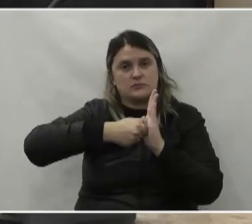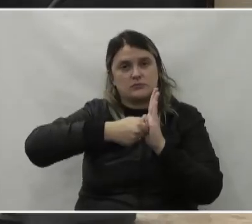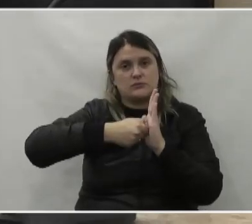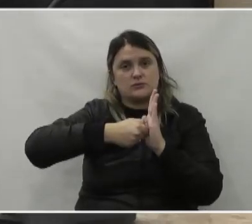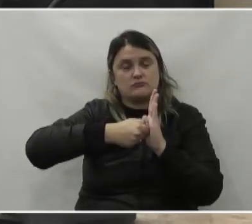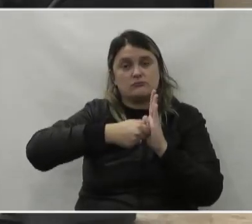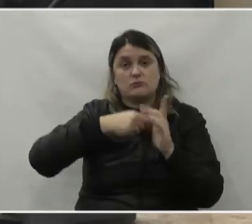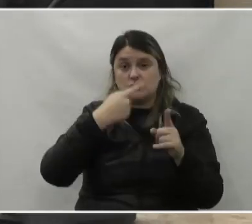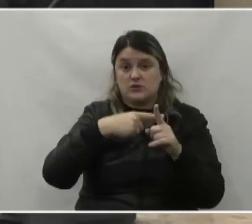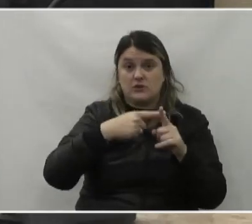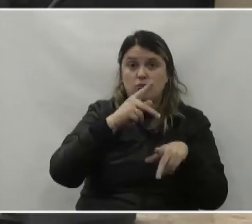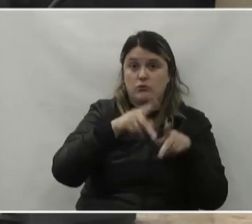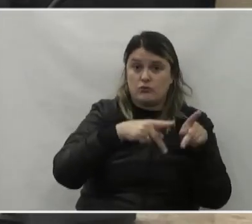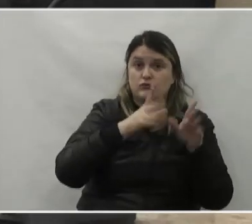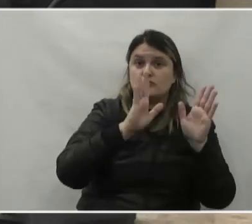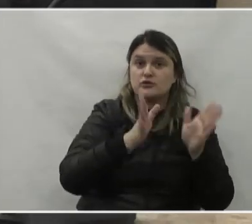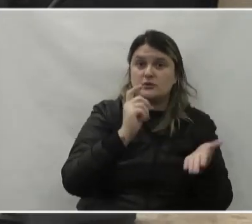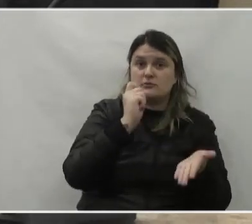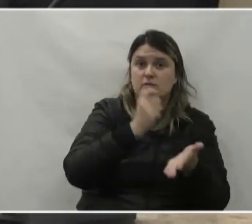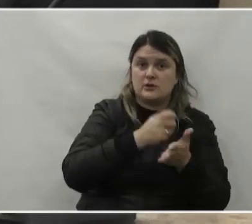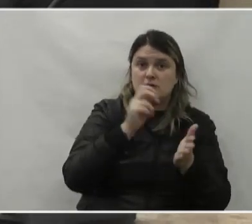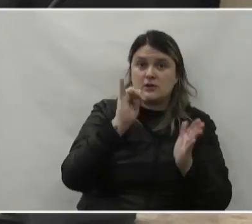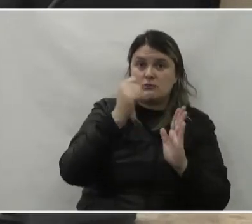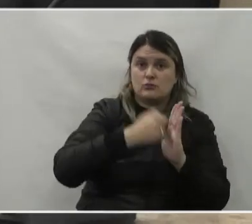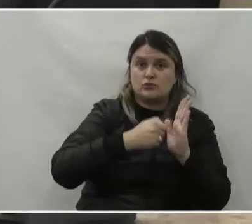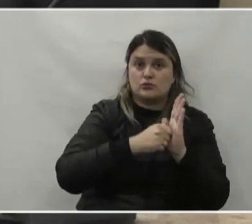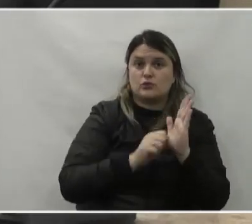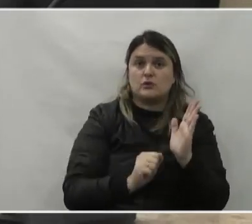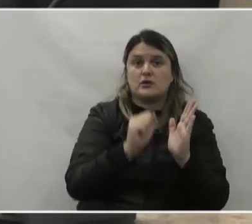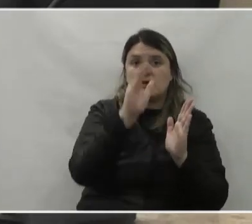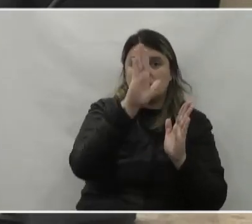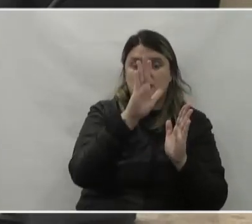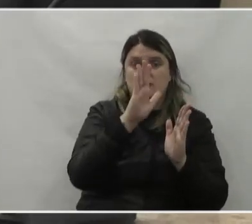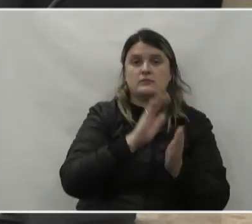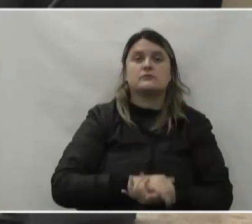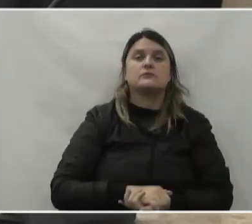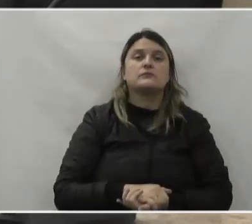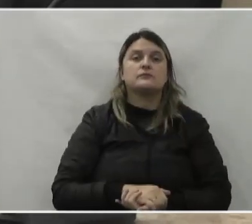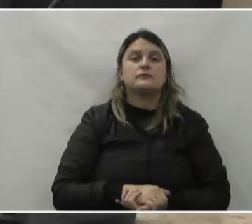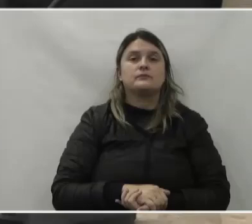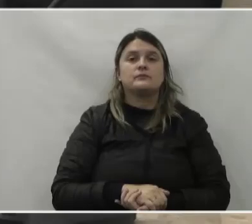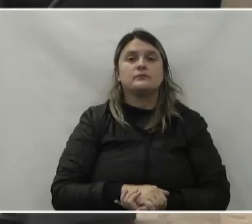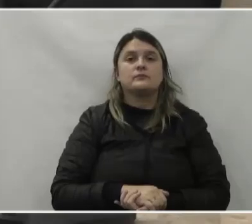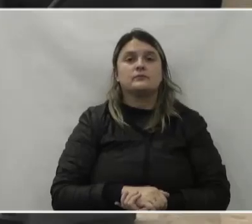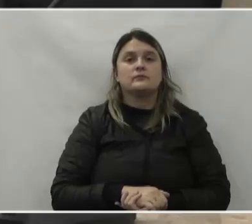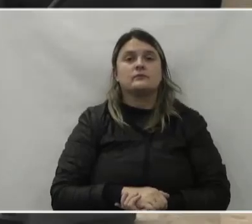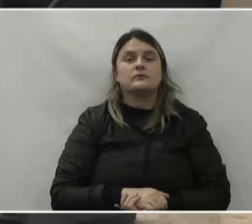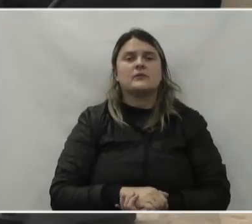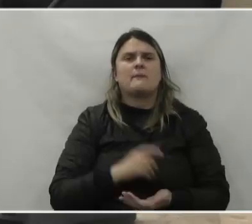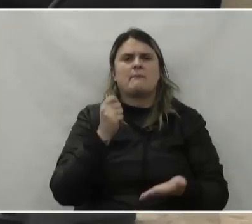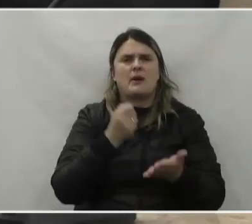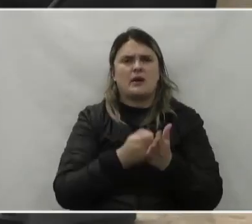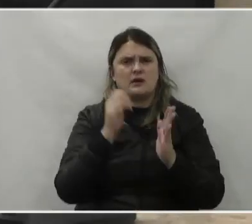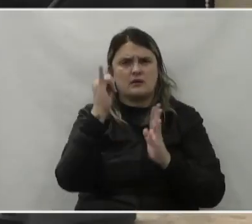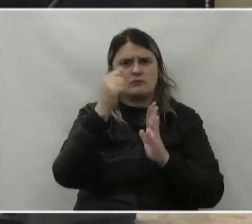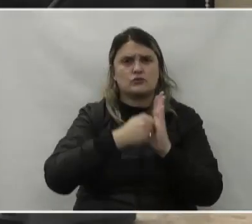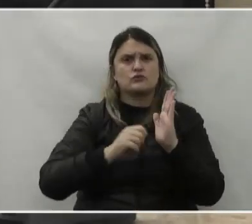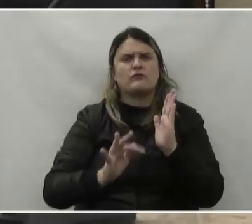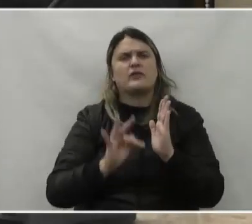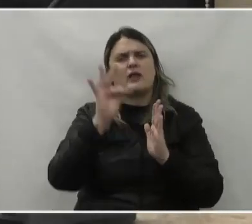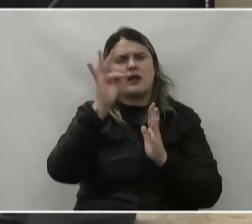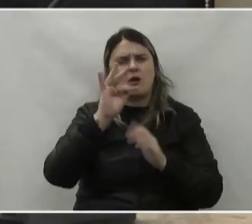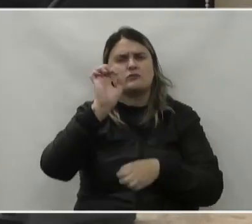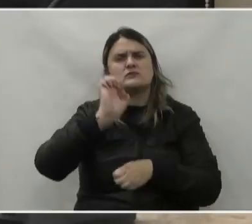jeito que ela já é tão combalida, né, da gama de impostos que nós pagamos, federais, municipais, estaduais,